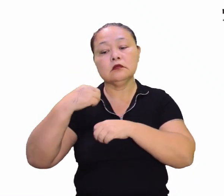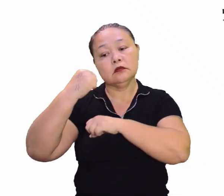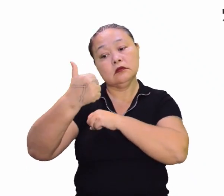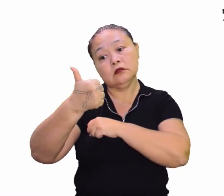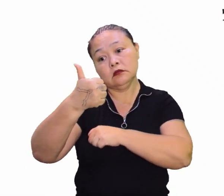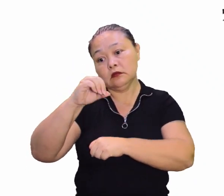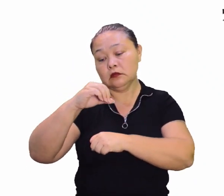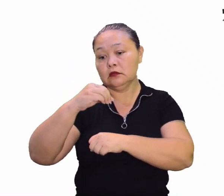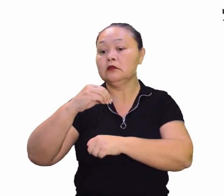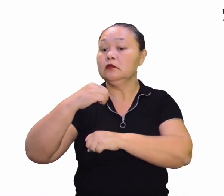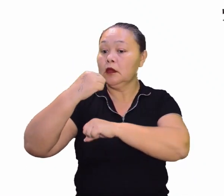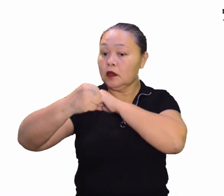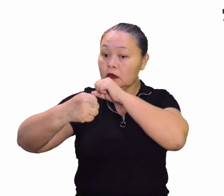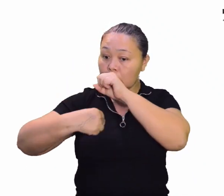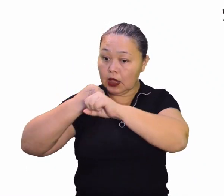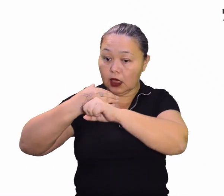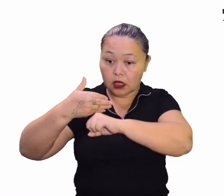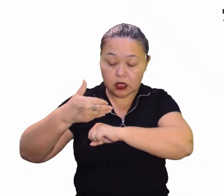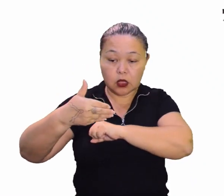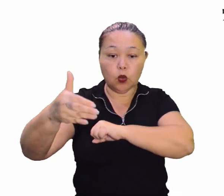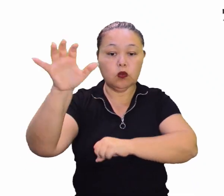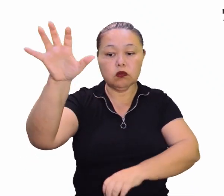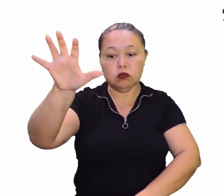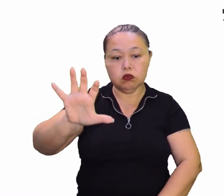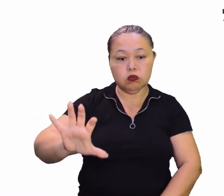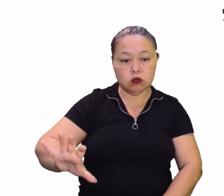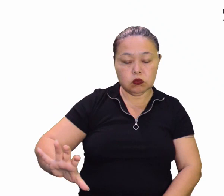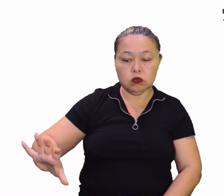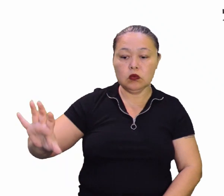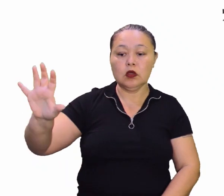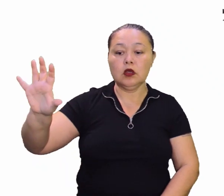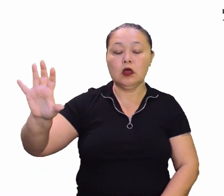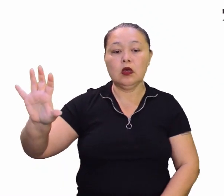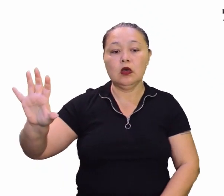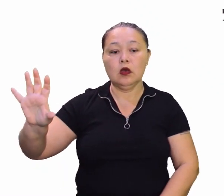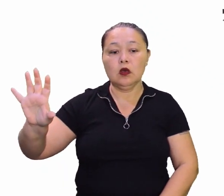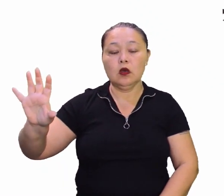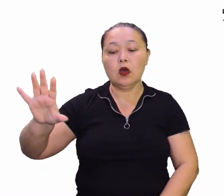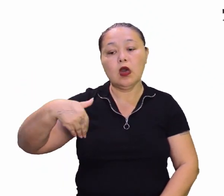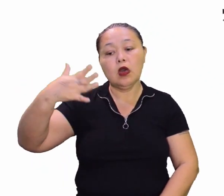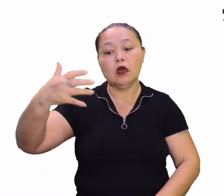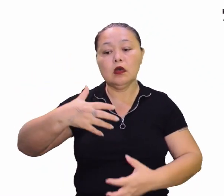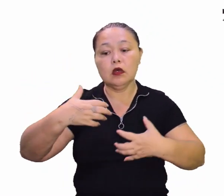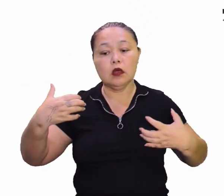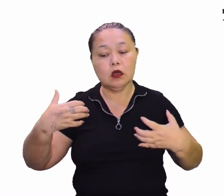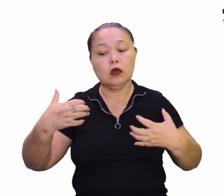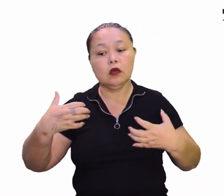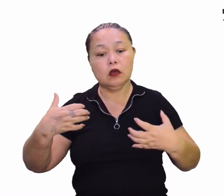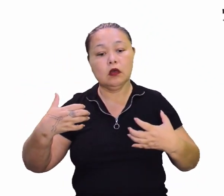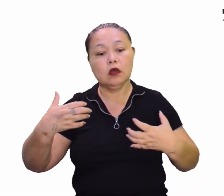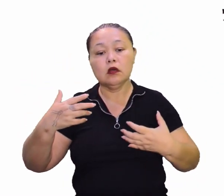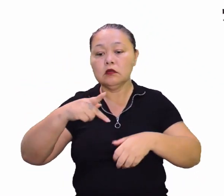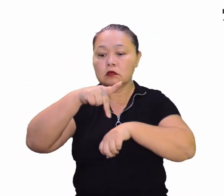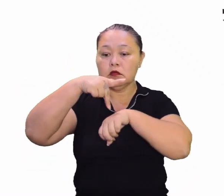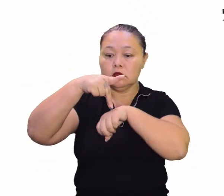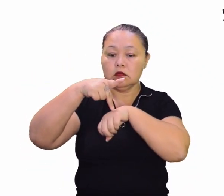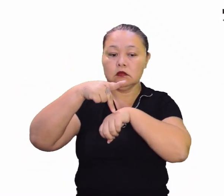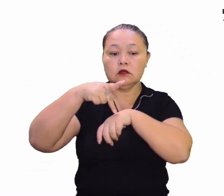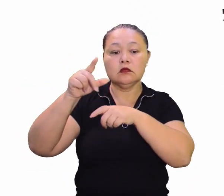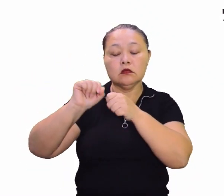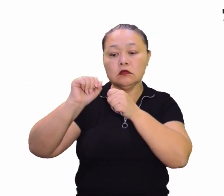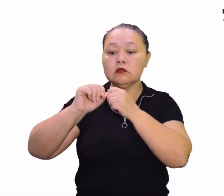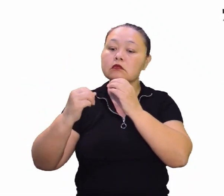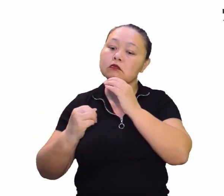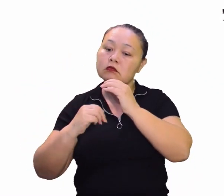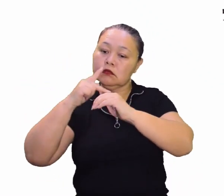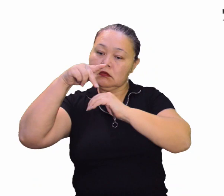próximos 10 anos nessas regiões aí, além dos tigres asiáticos, desses países que são considerados aí